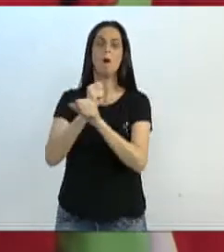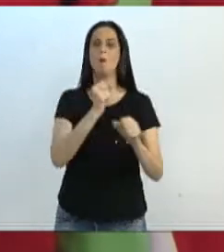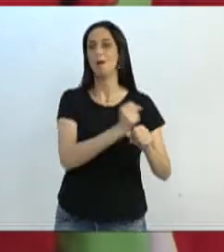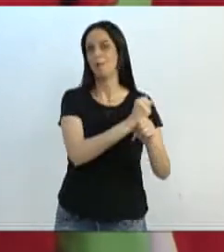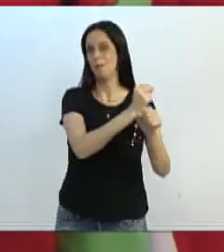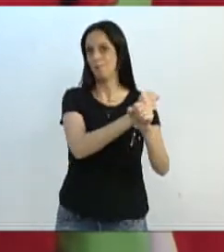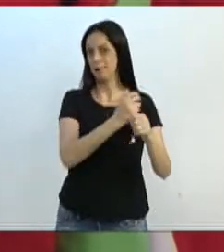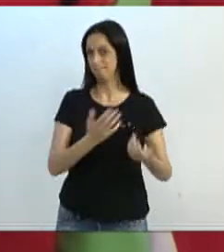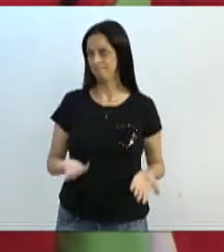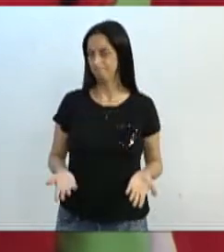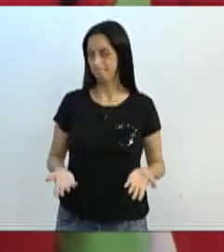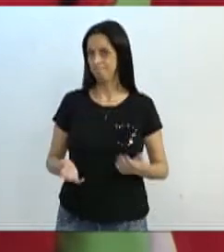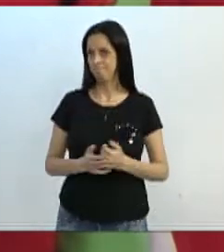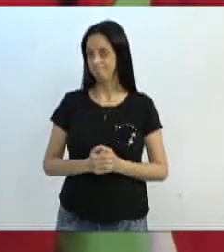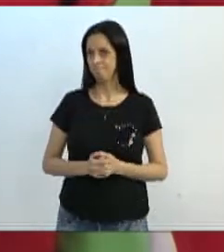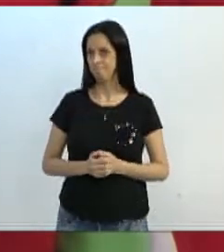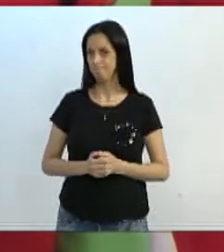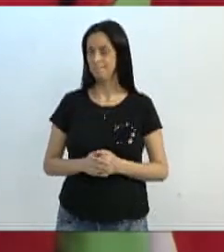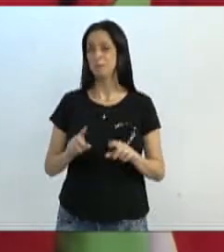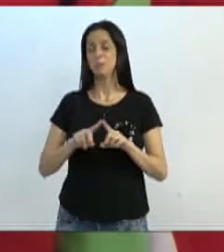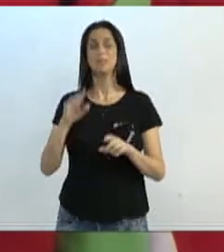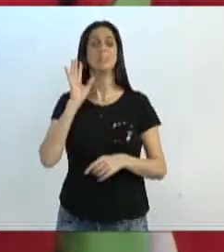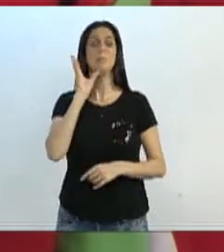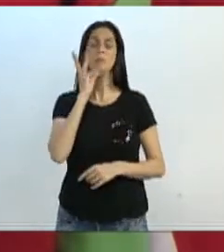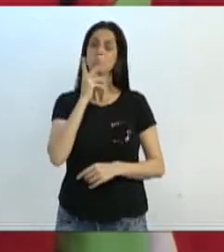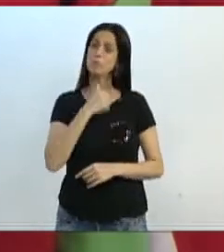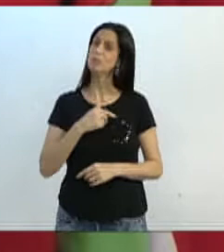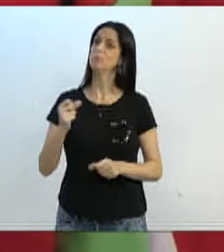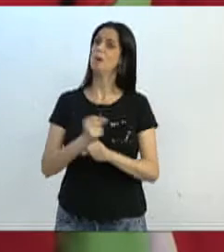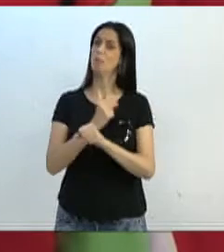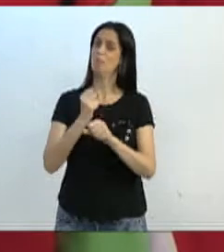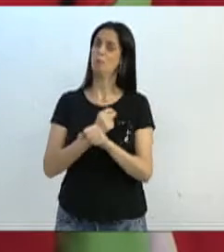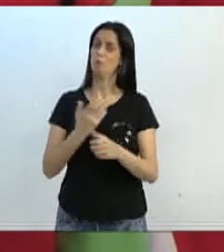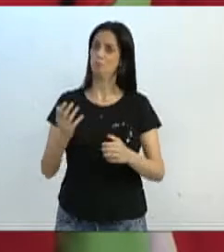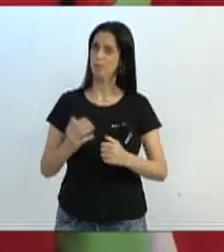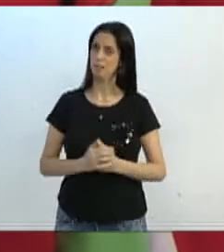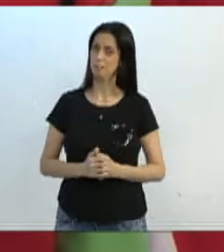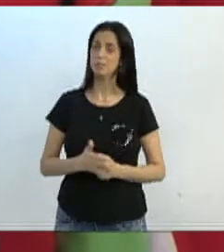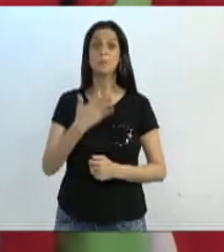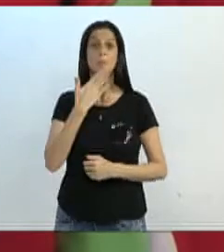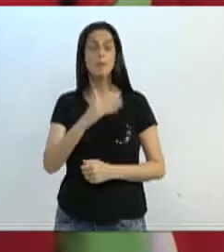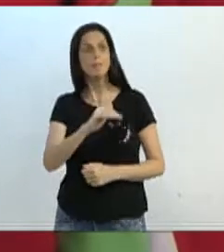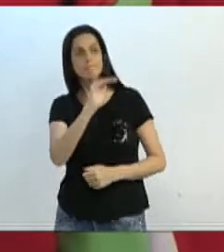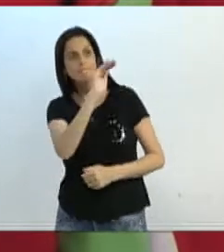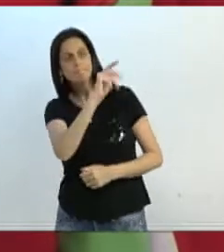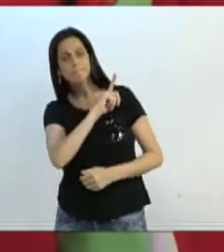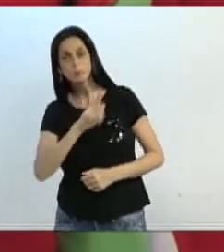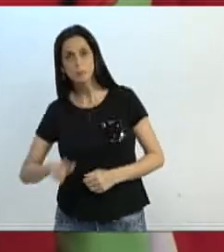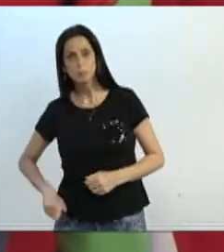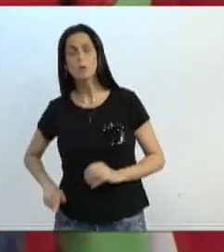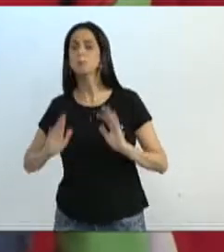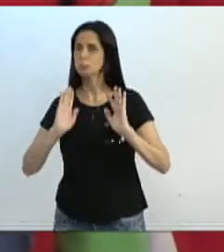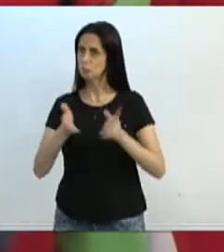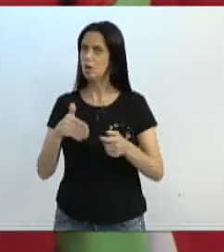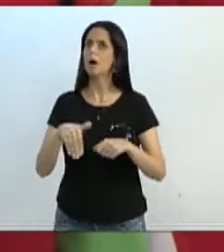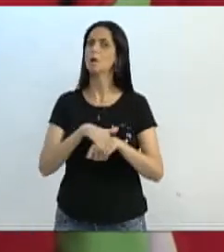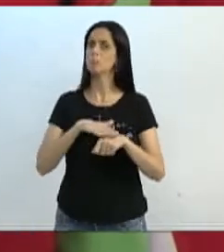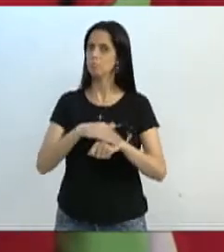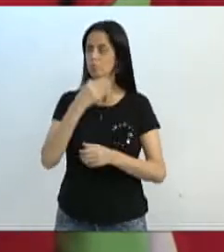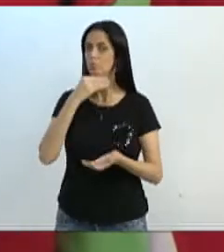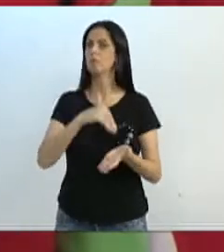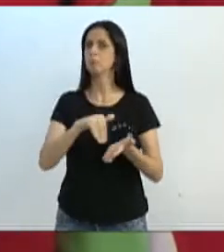em sistema muito moroso. Então fica aqui o meu pedido junto ao governo, já conversei com o secretário Maioc, já conversei com o